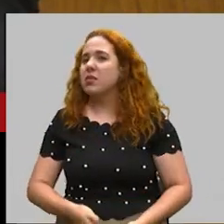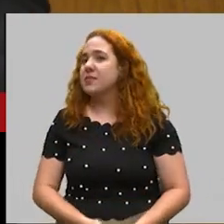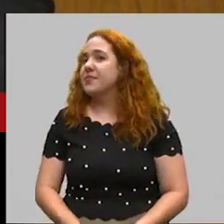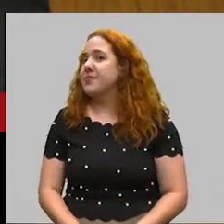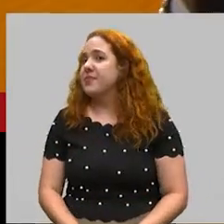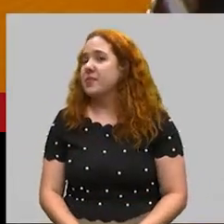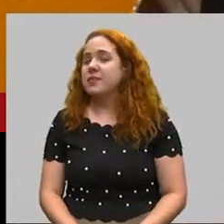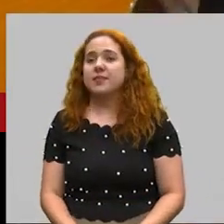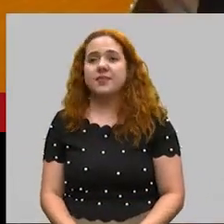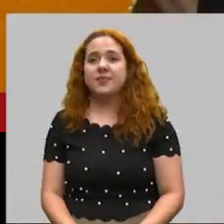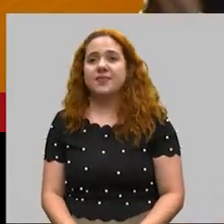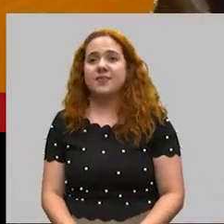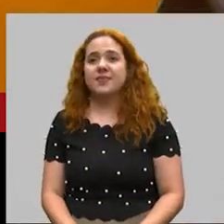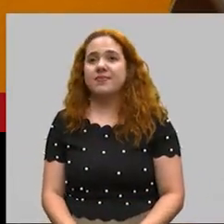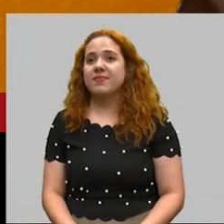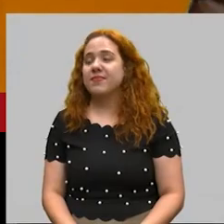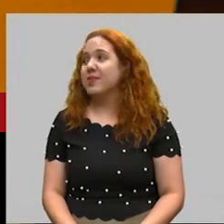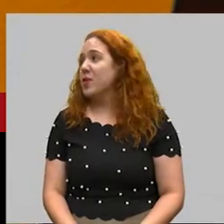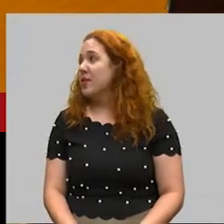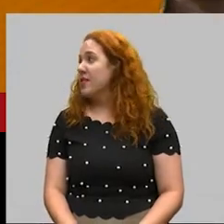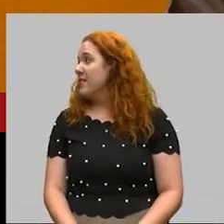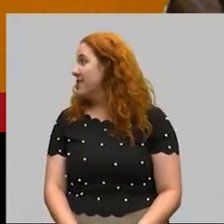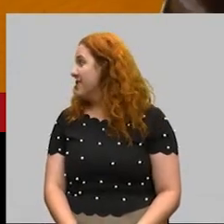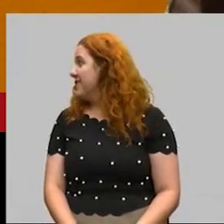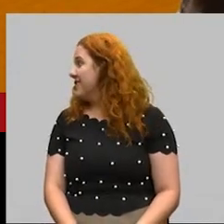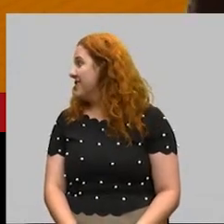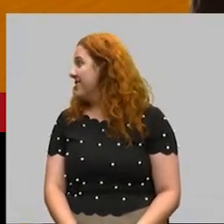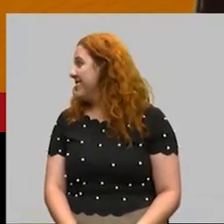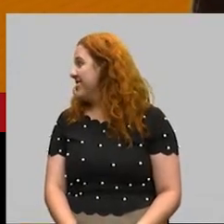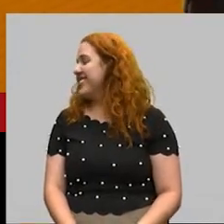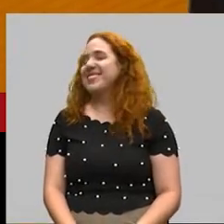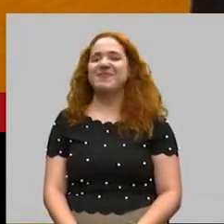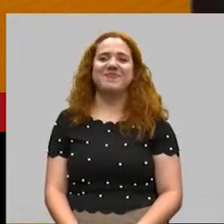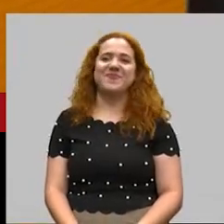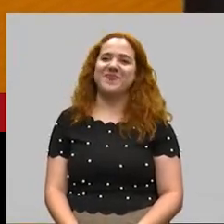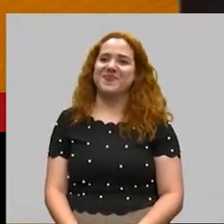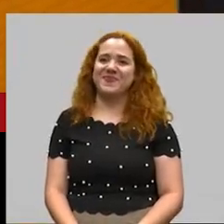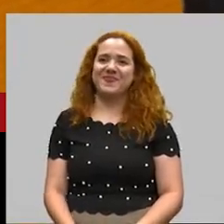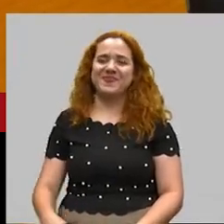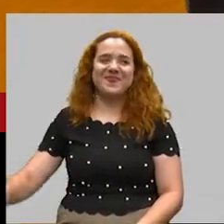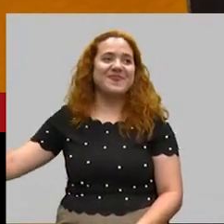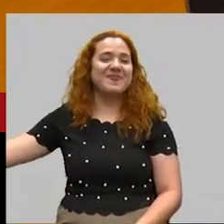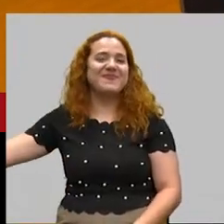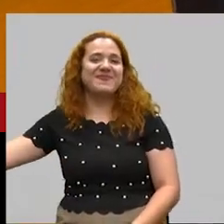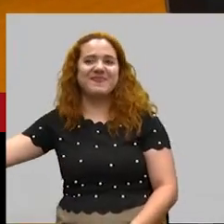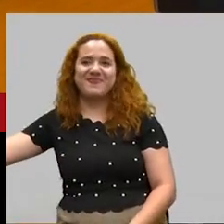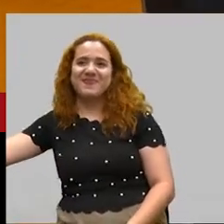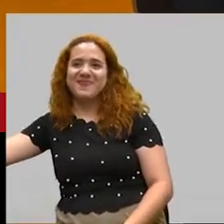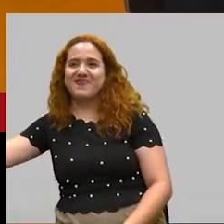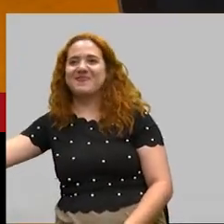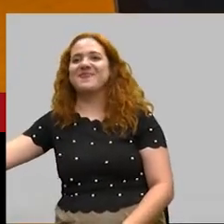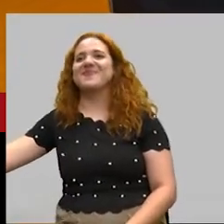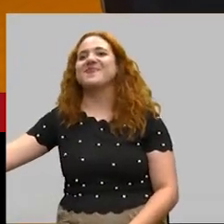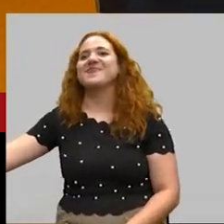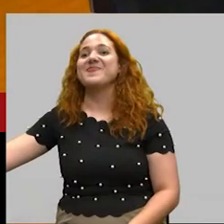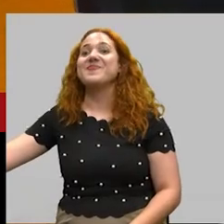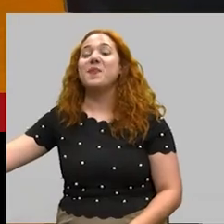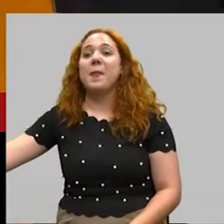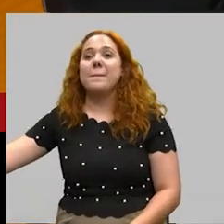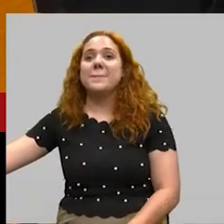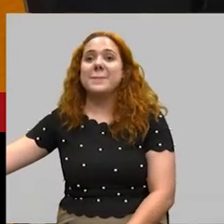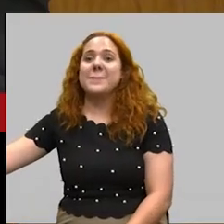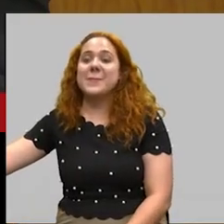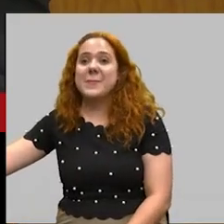que tava ali corrupção comeu e oe que é do corrupção comeu meu verde onde é que